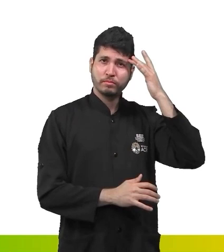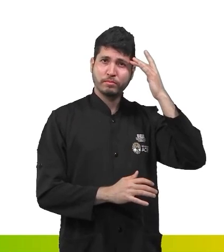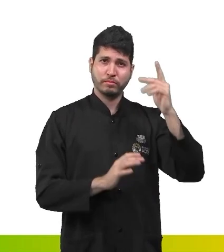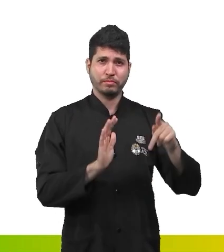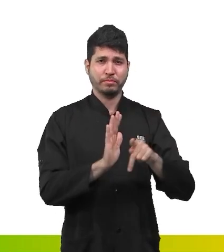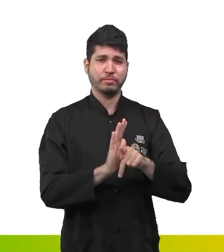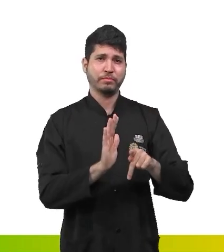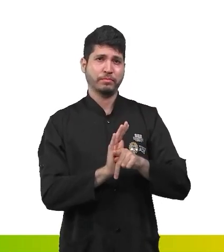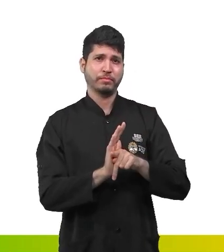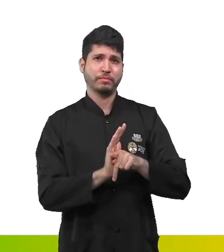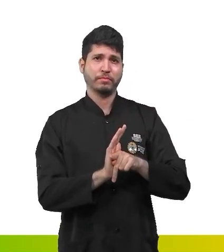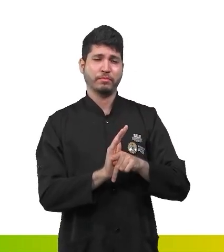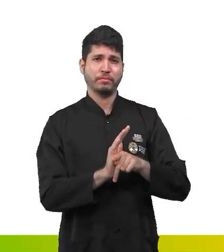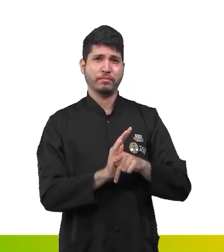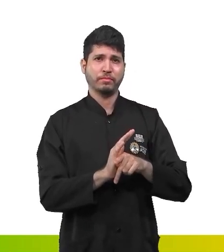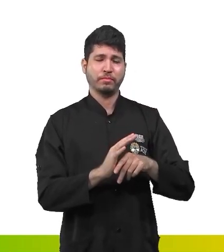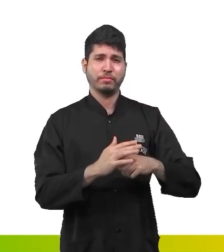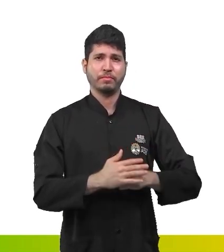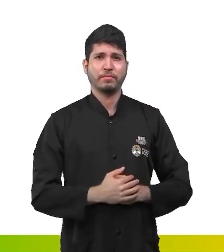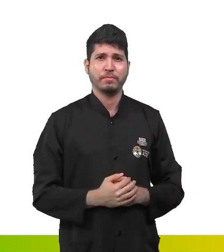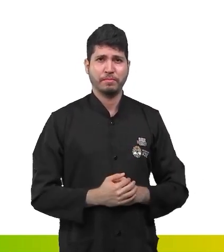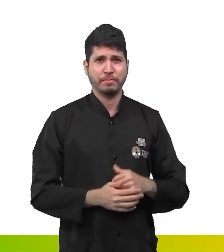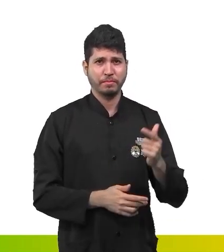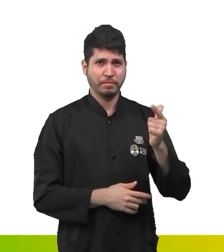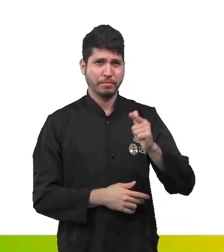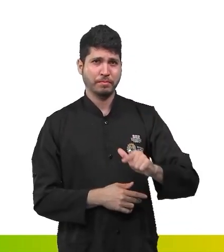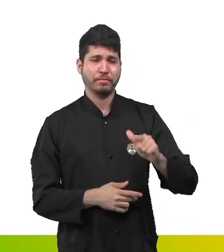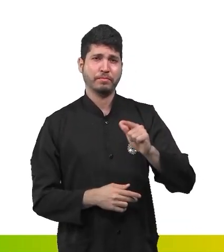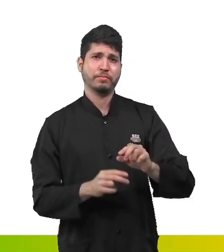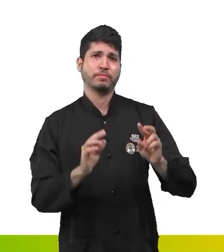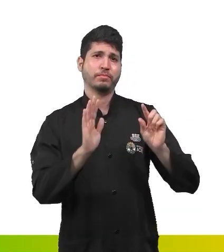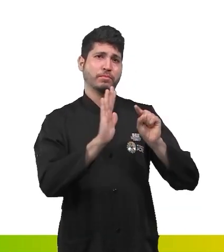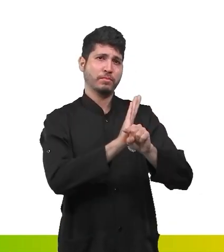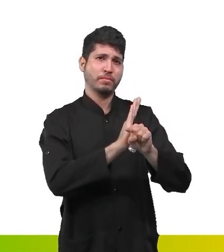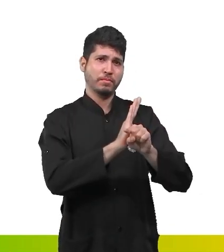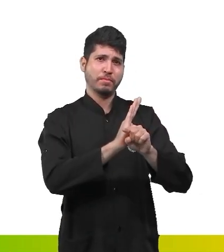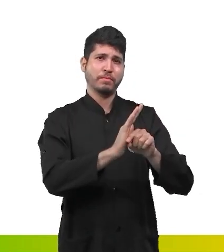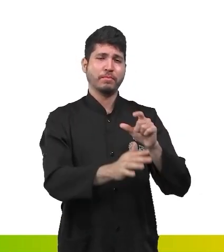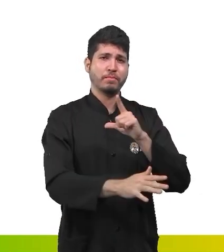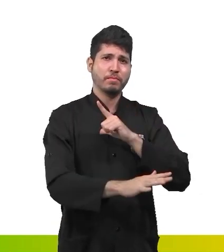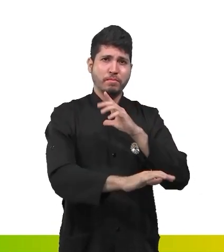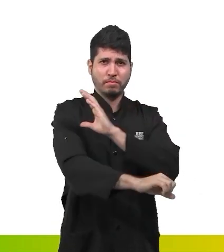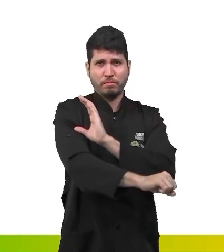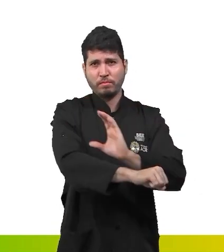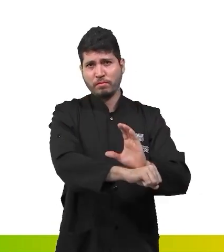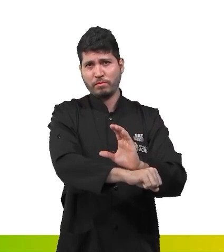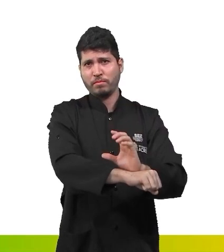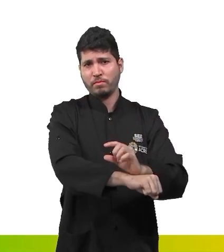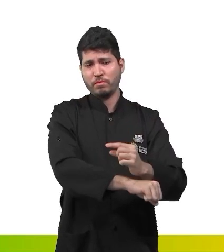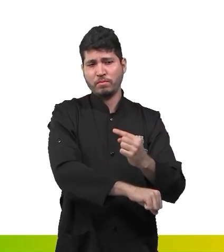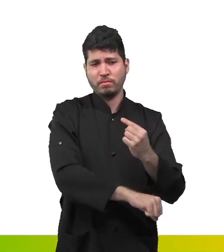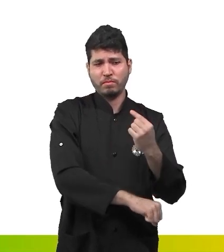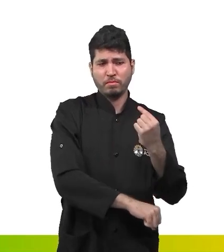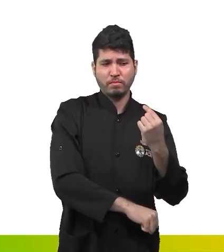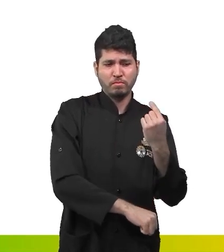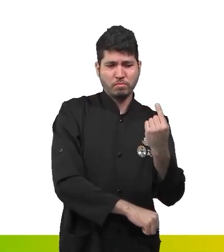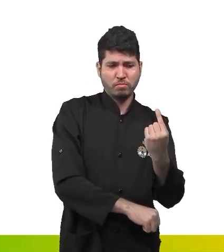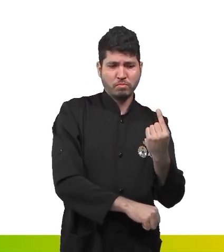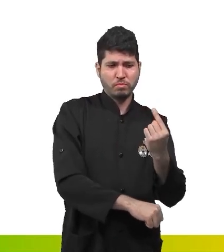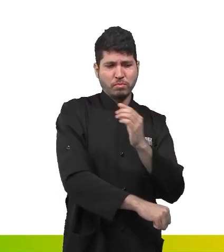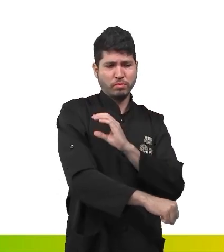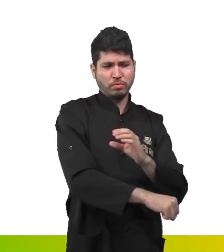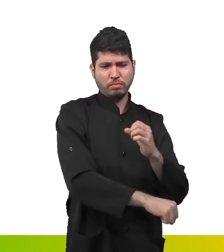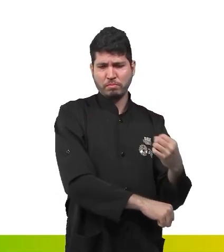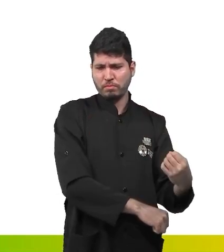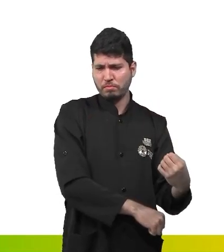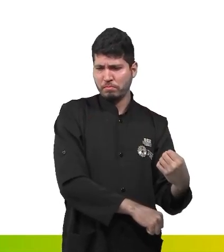certo? Refletir sobre o questionamento: existe uma cultura melhor que a outra? Implica reconhecer